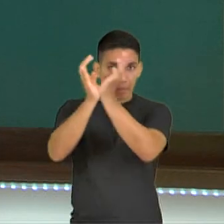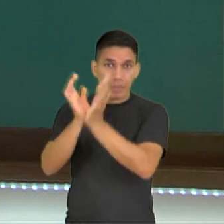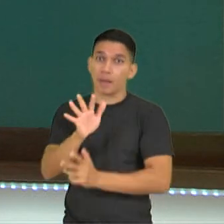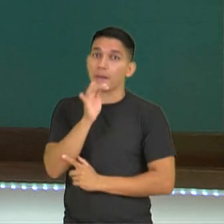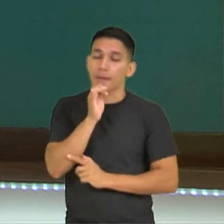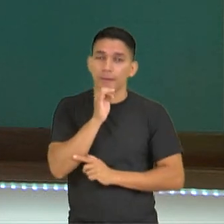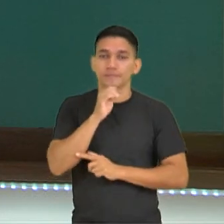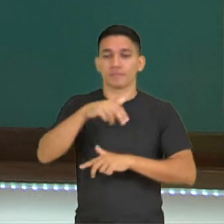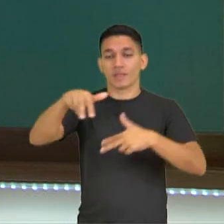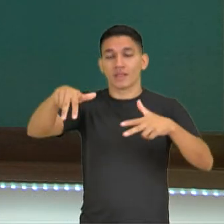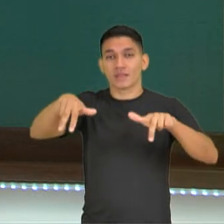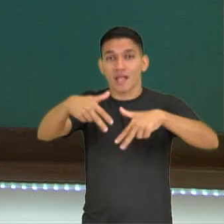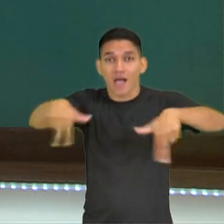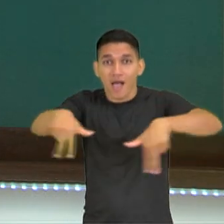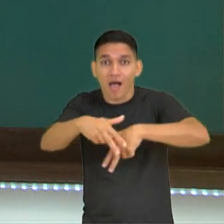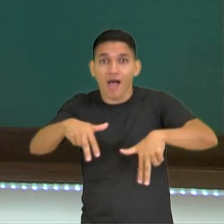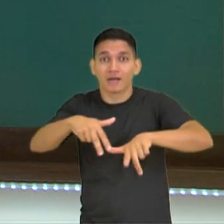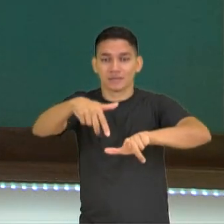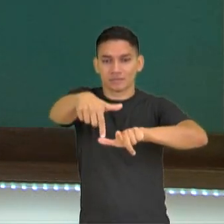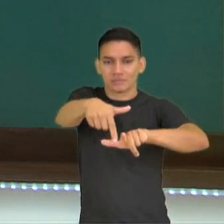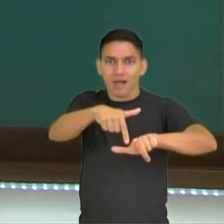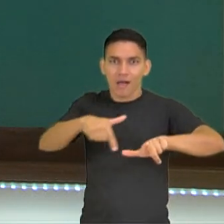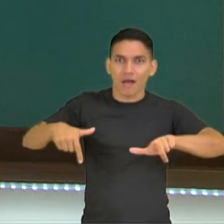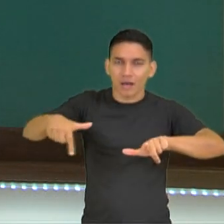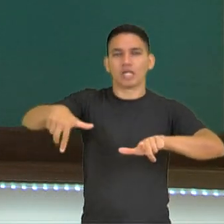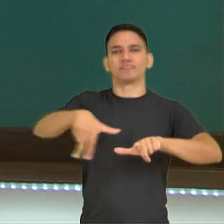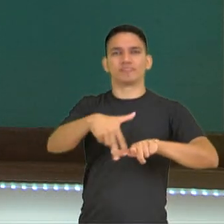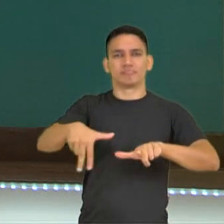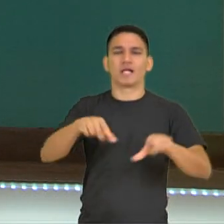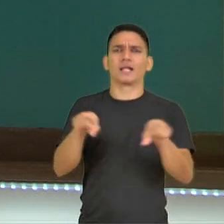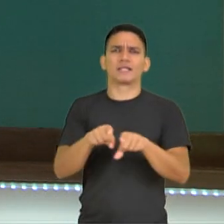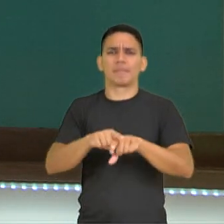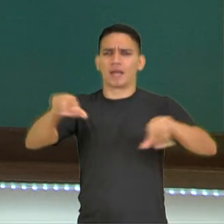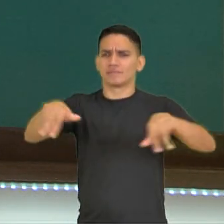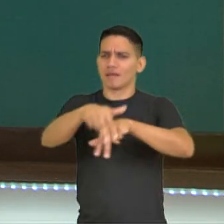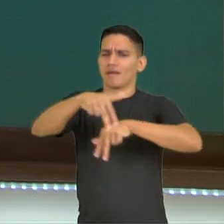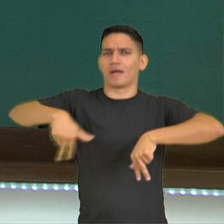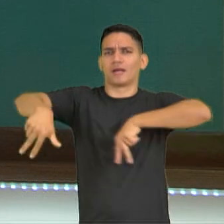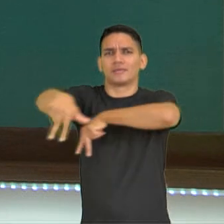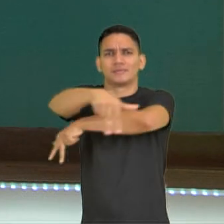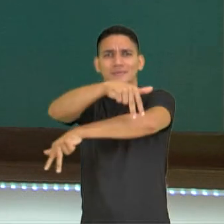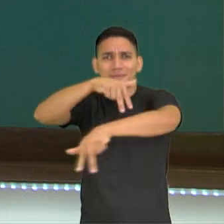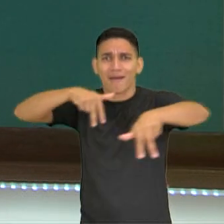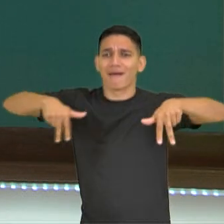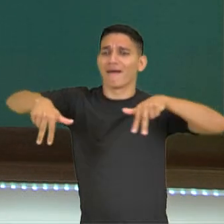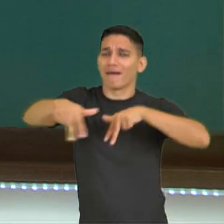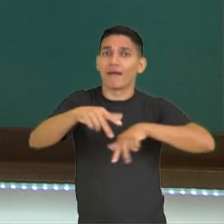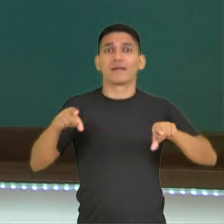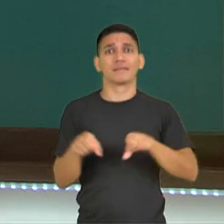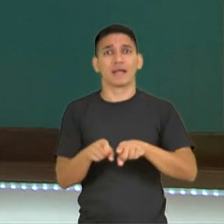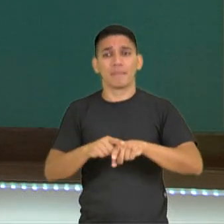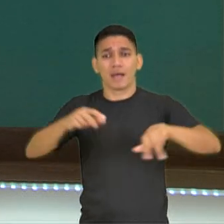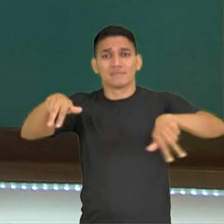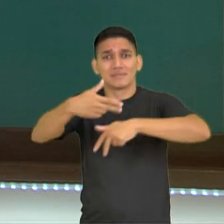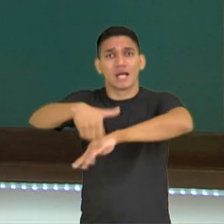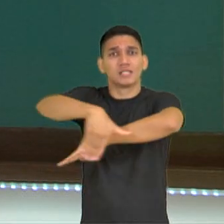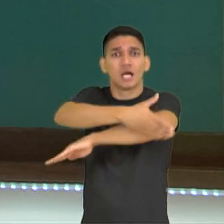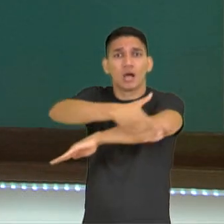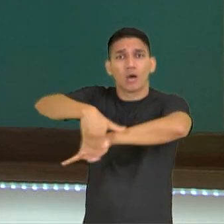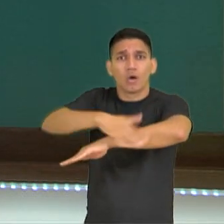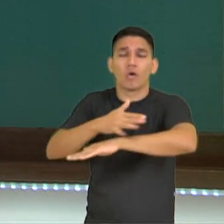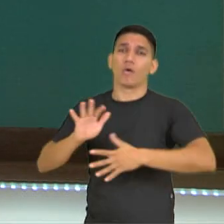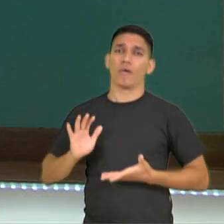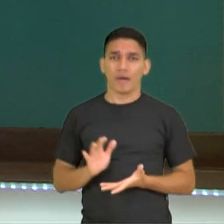salão, até as danças circulares, até as danças de rua, por exemplo, o funk e o